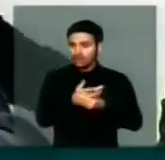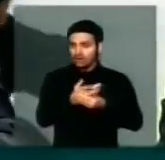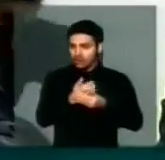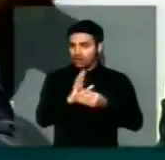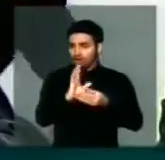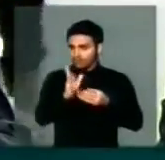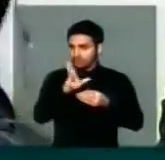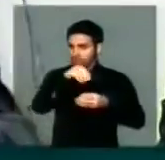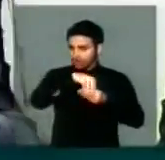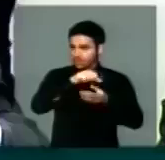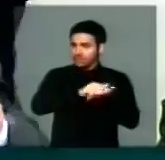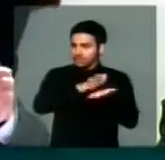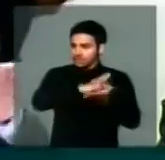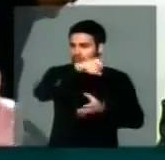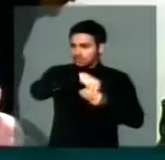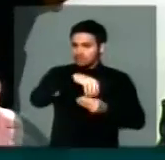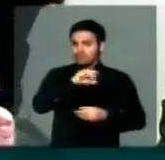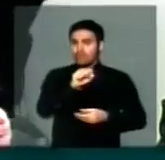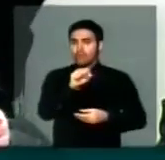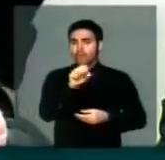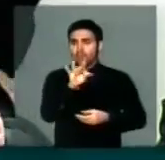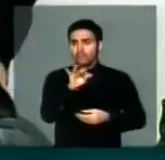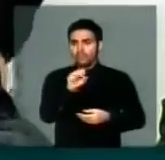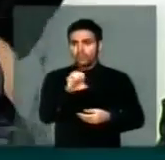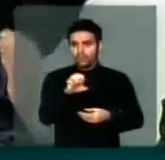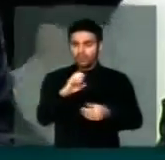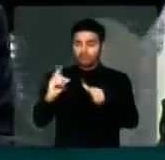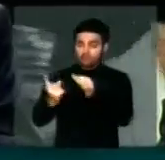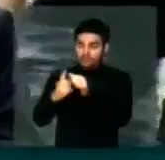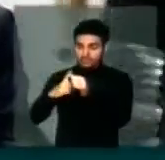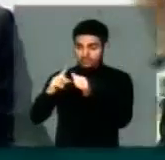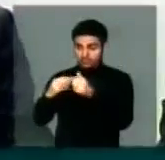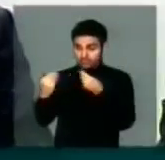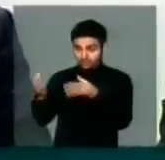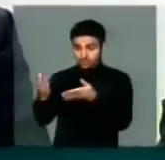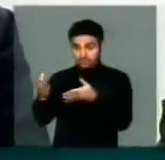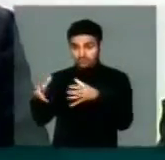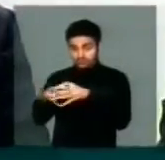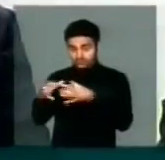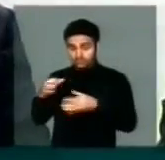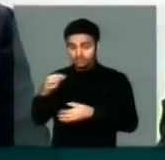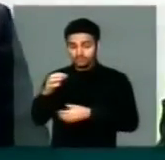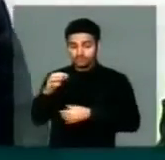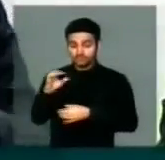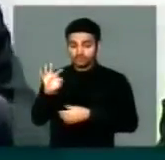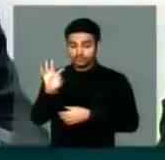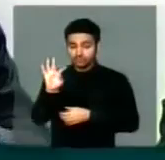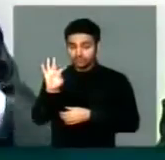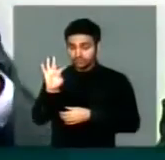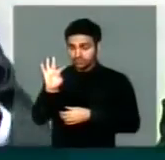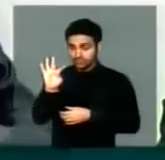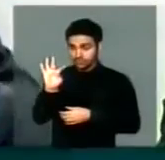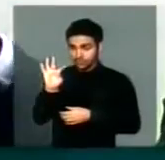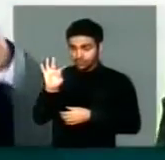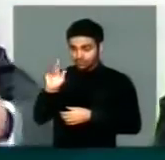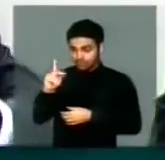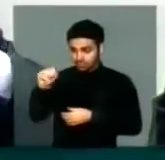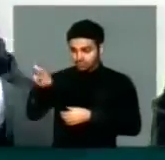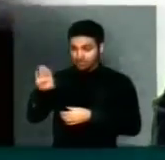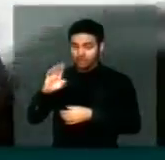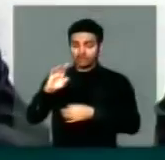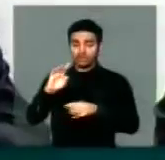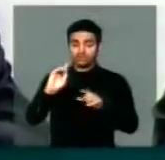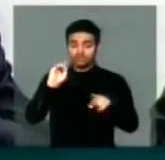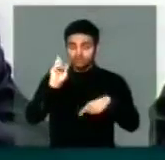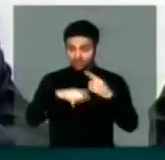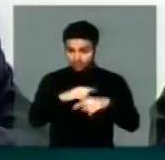Faço a ressalva que o primeiro foi para o PMDB e o segundo, único exclusivamente, que foi para minha conta de campanha